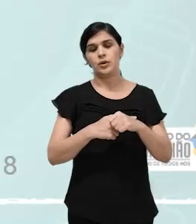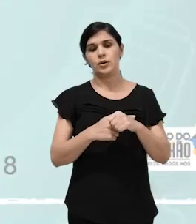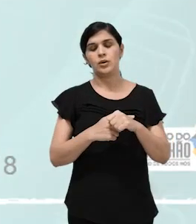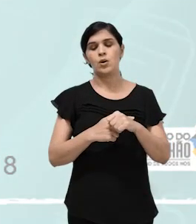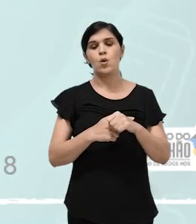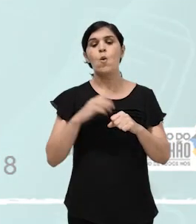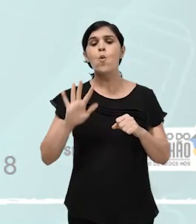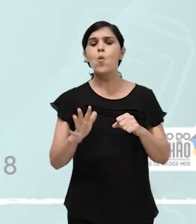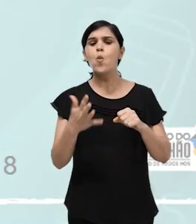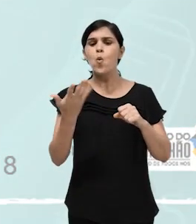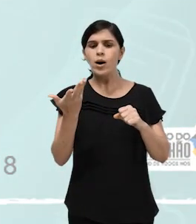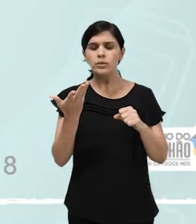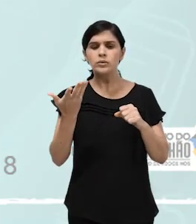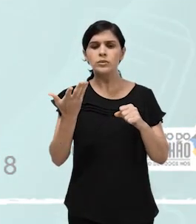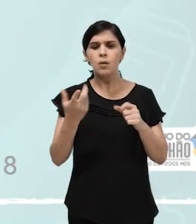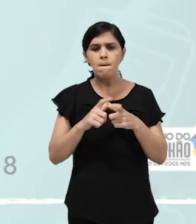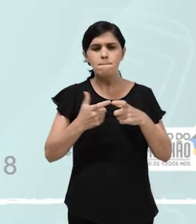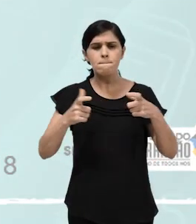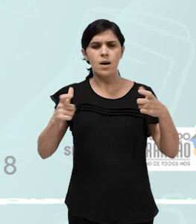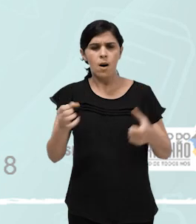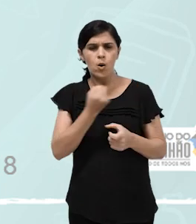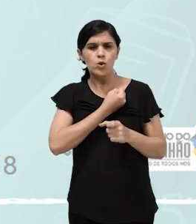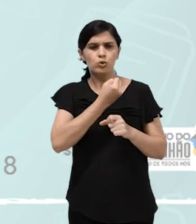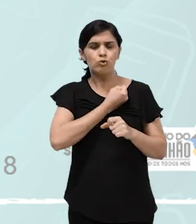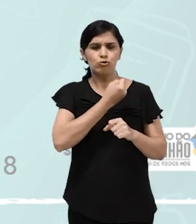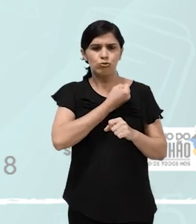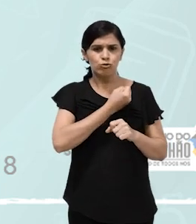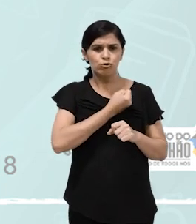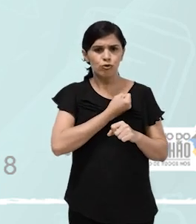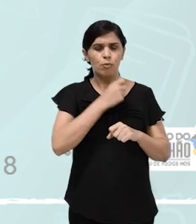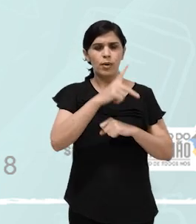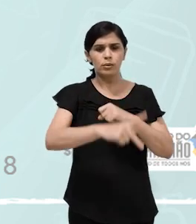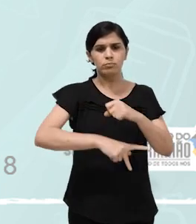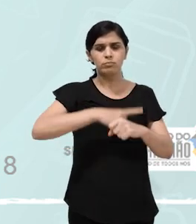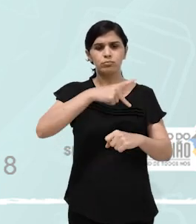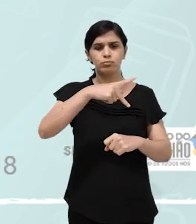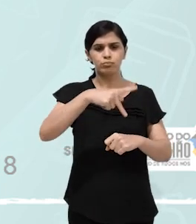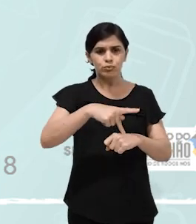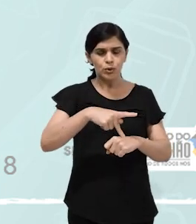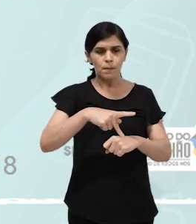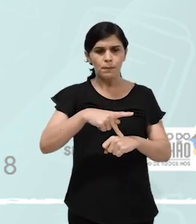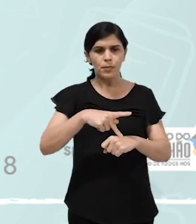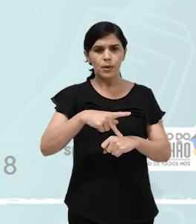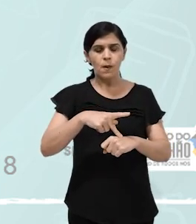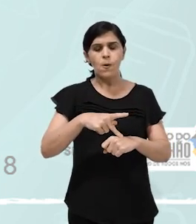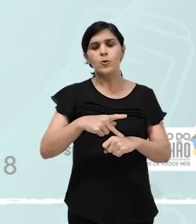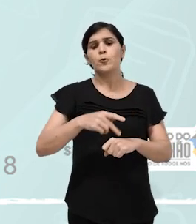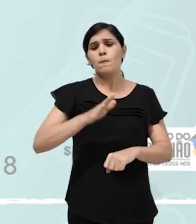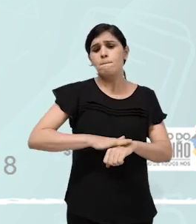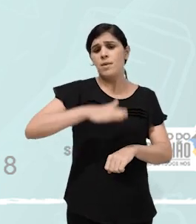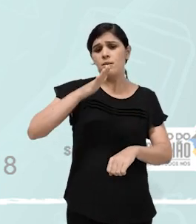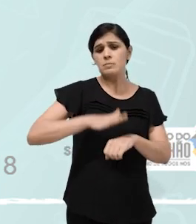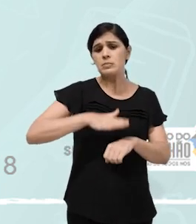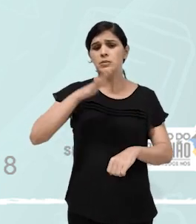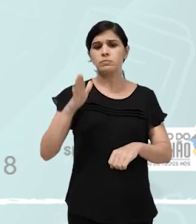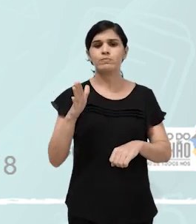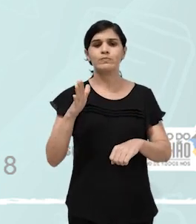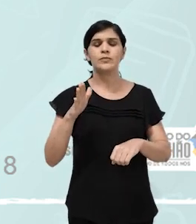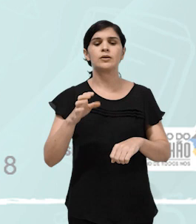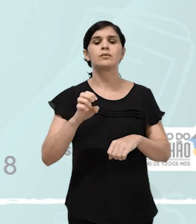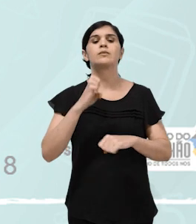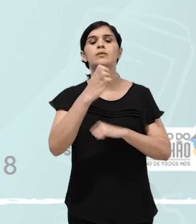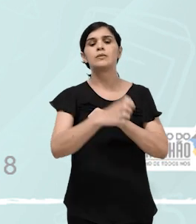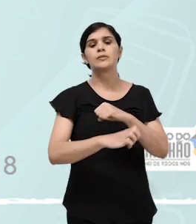prótons, mais elétrons, e aí será maior essa afinidade. Então, a afinidade